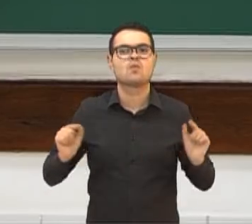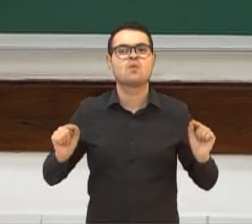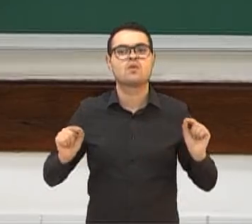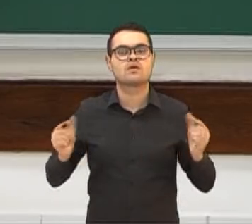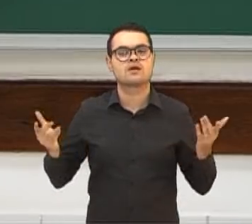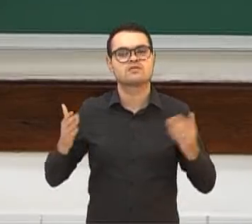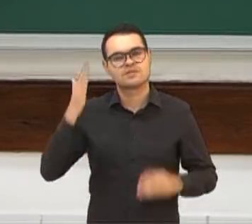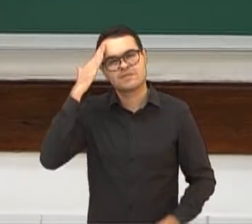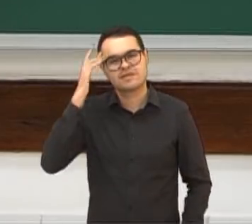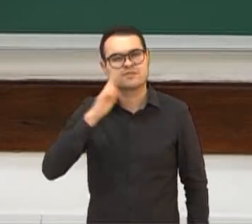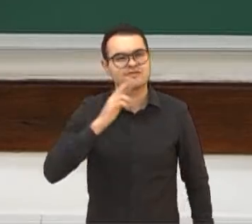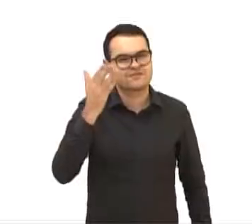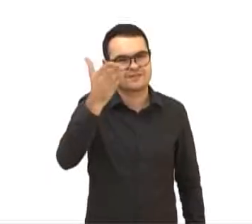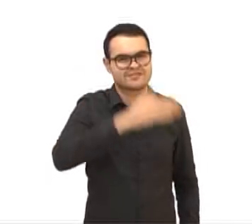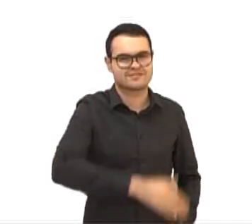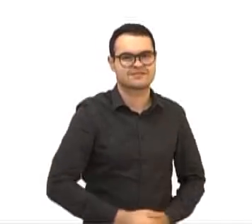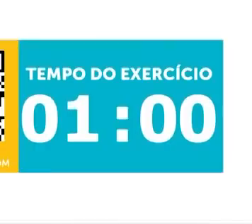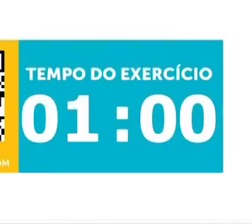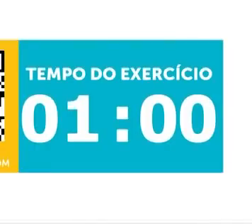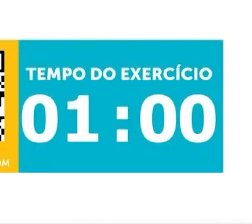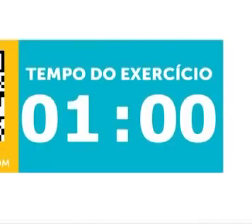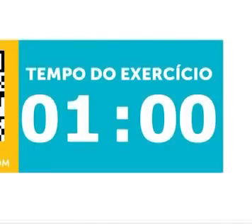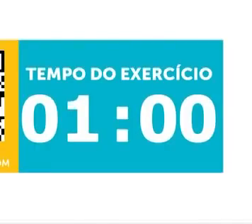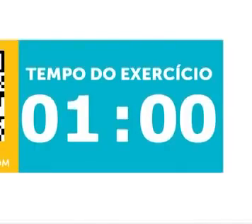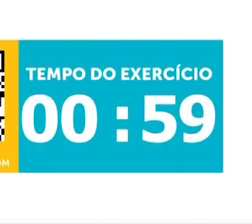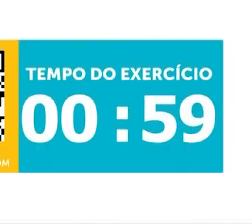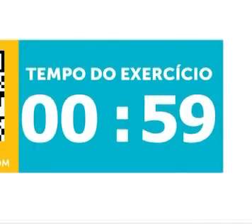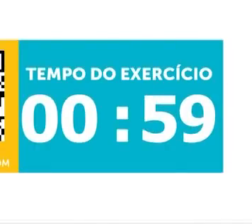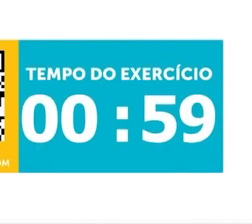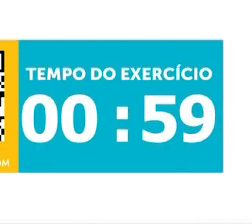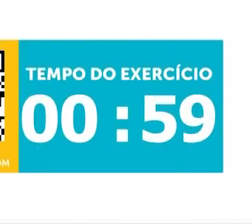saber a resposta de vocês.